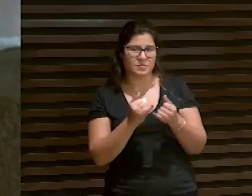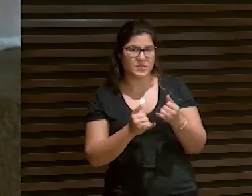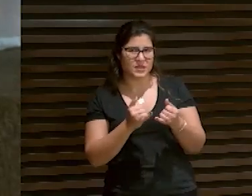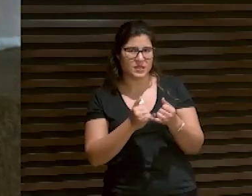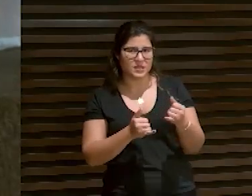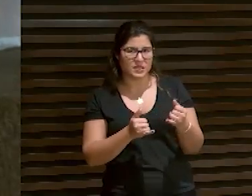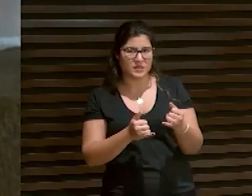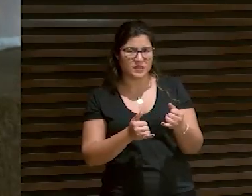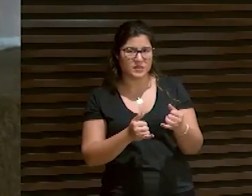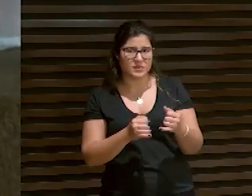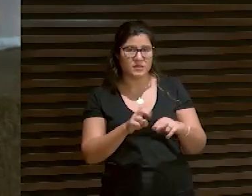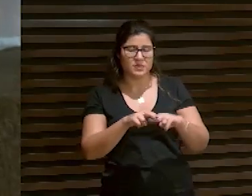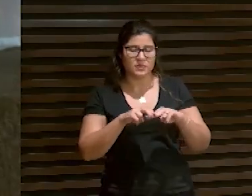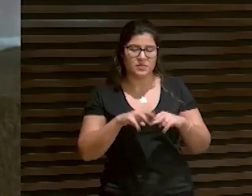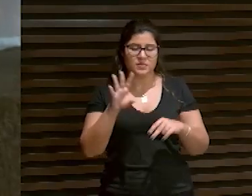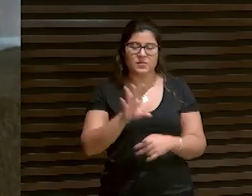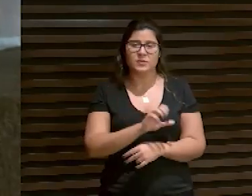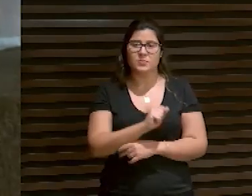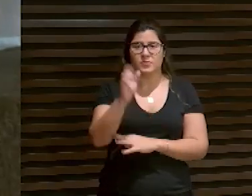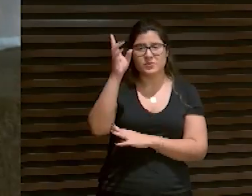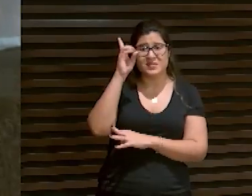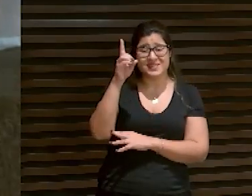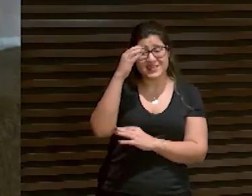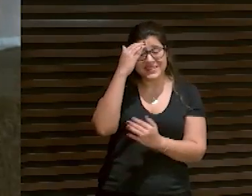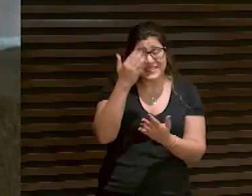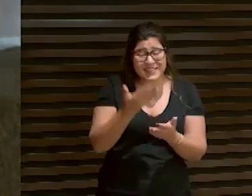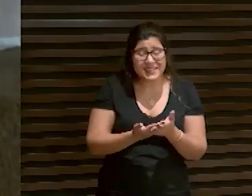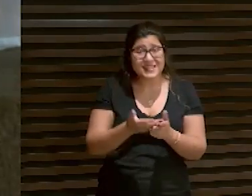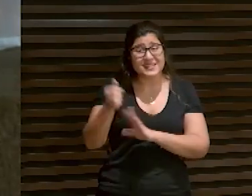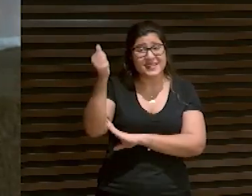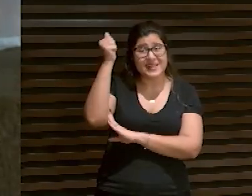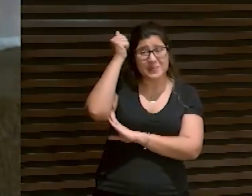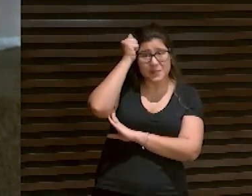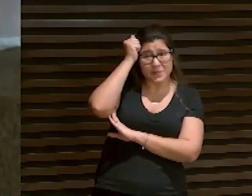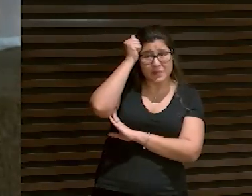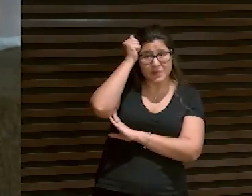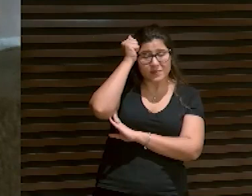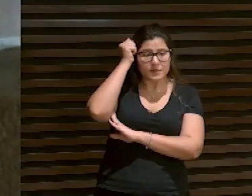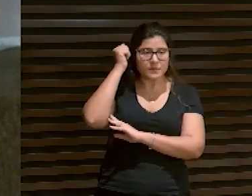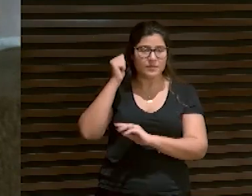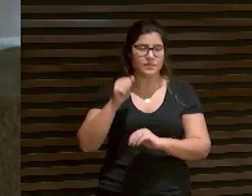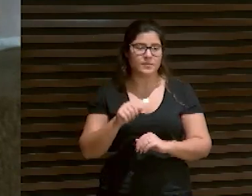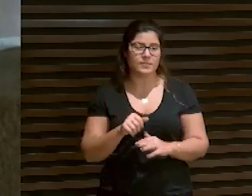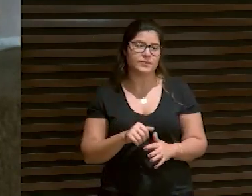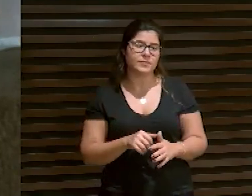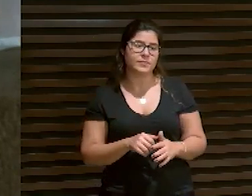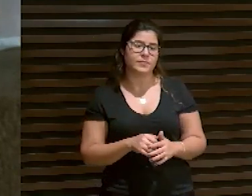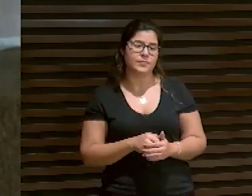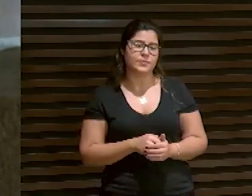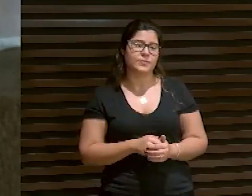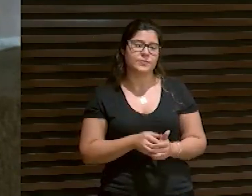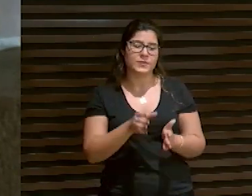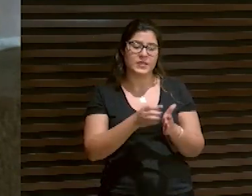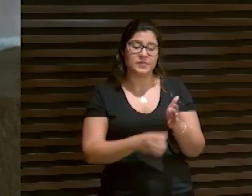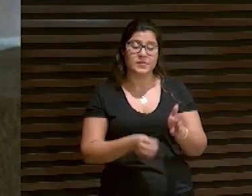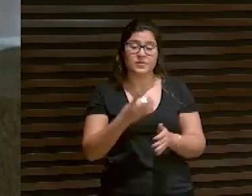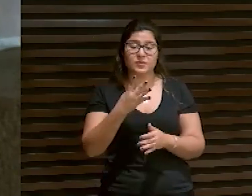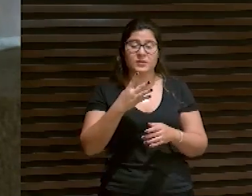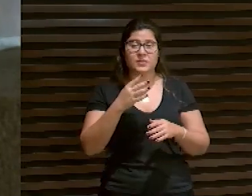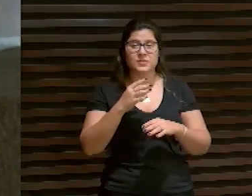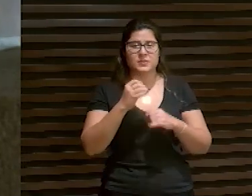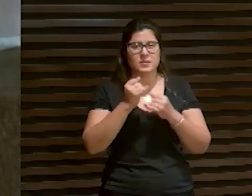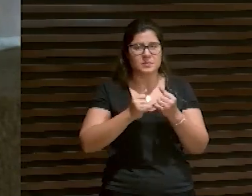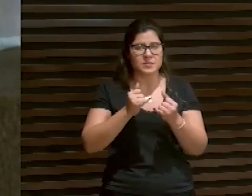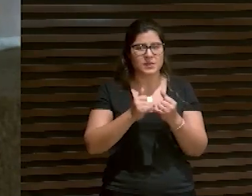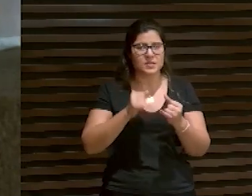amor de Deus, creiam, se arrependam. A entonação que a gente vê no capítulo 3 é como se Jonas estivesse desesperado para que